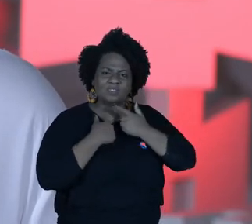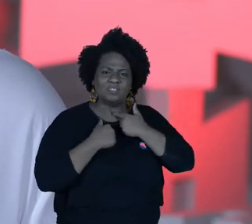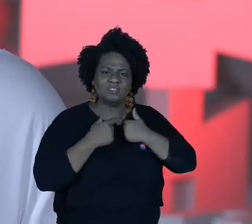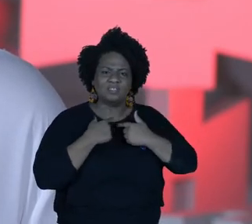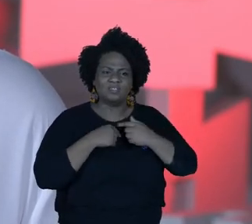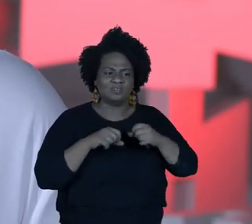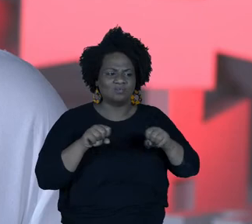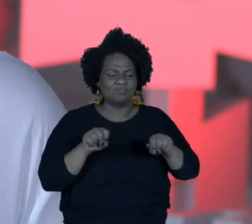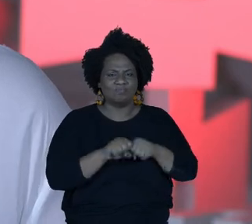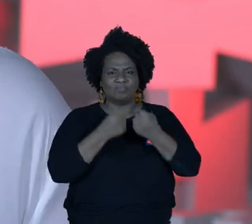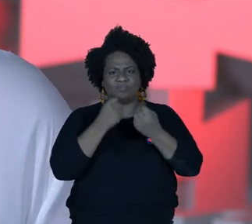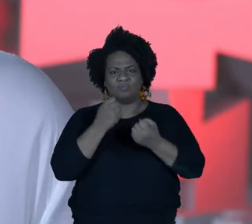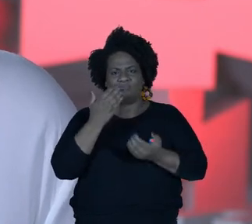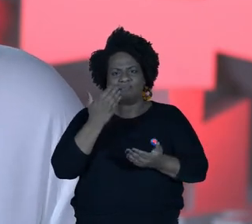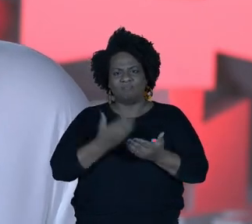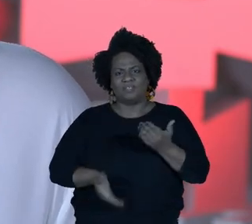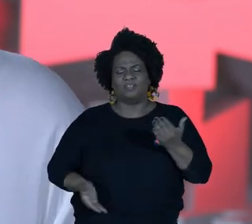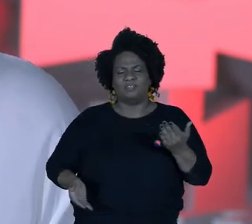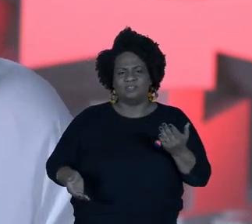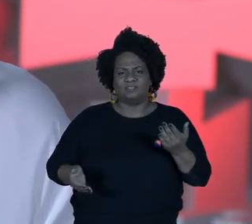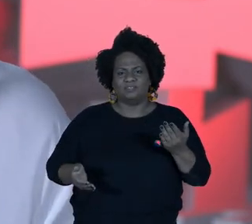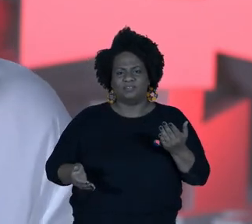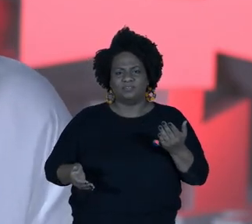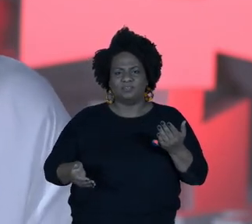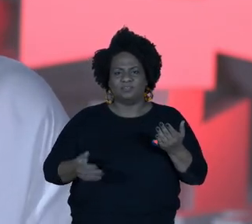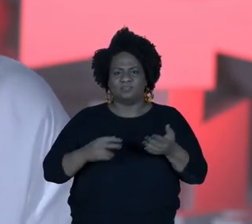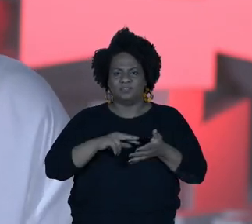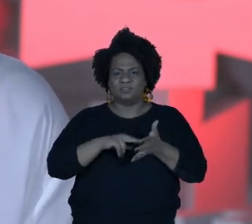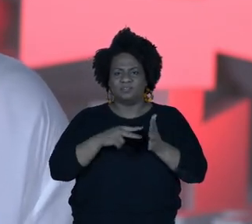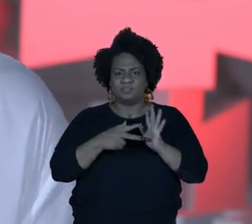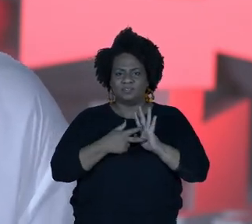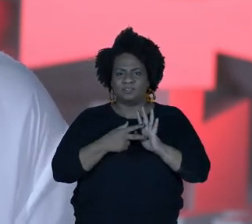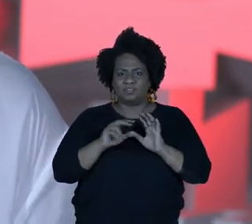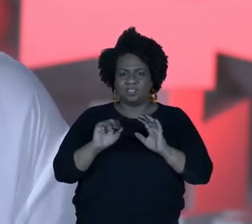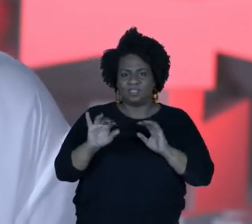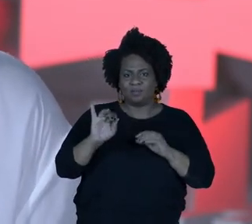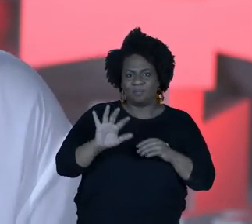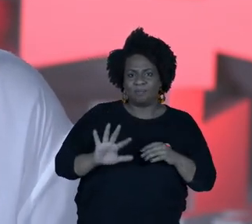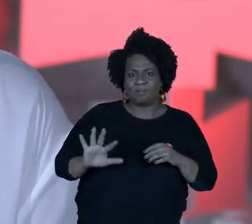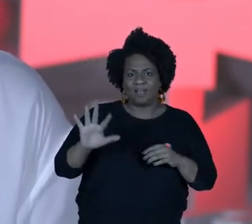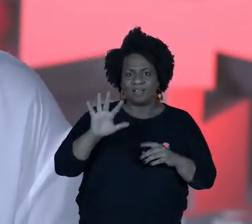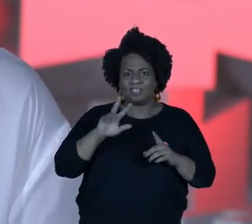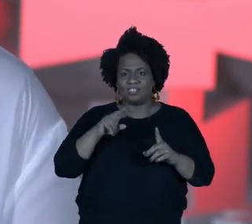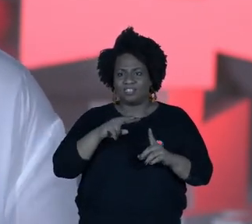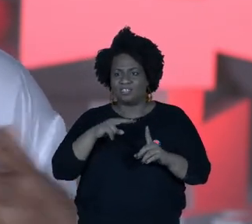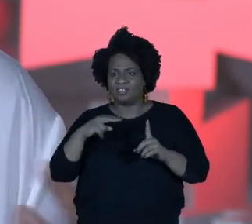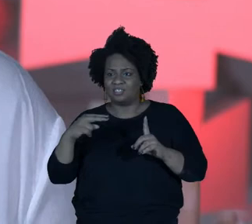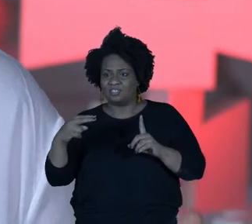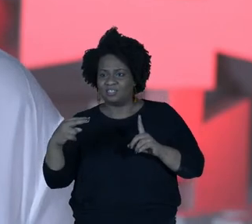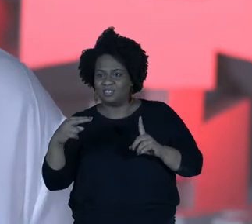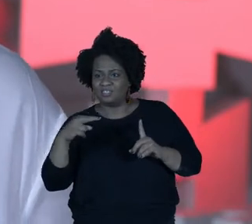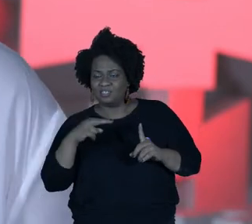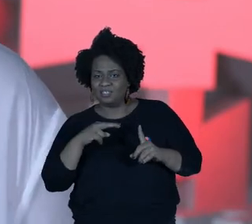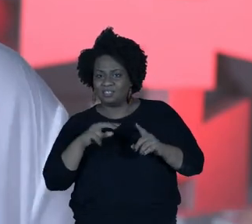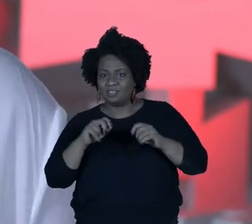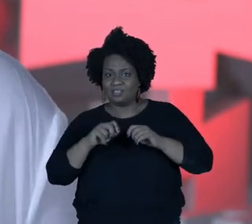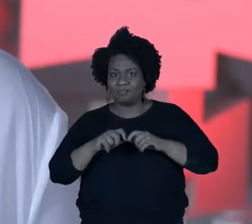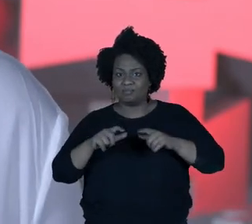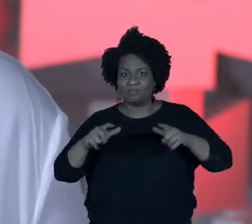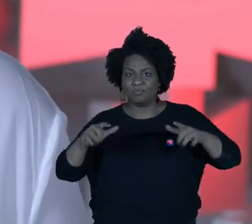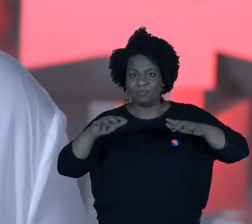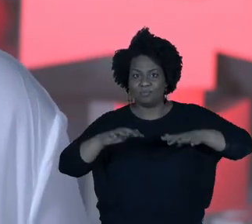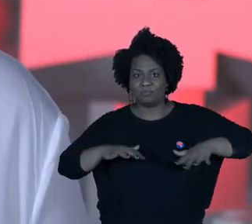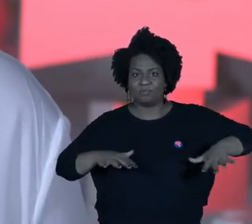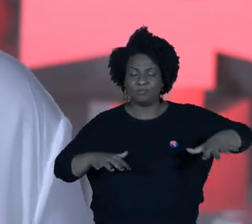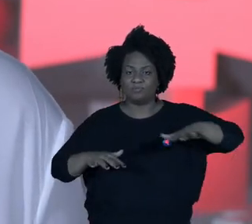Então, ela, de uma certa forma, quando ela deixa as imagens em perspectiva, ampliando esse pequeno